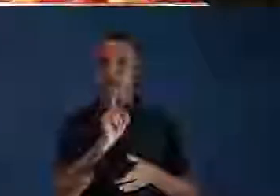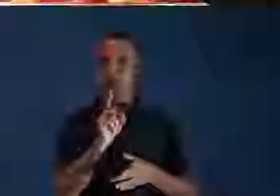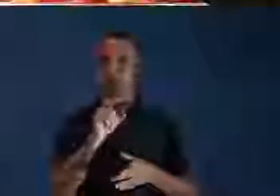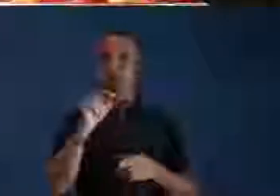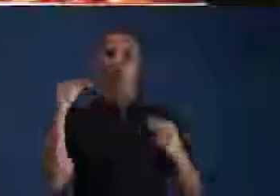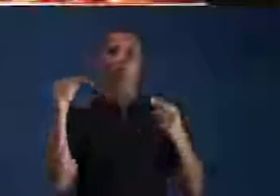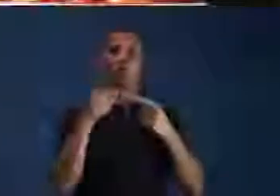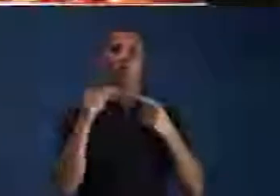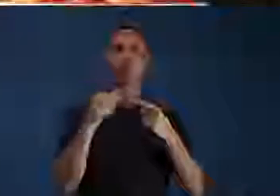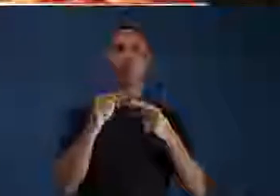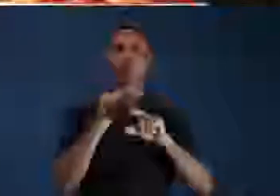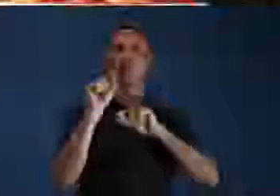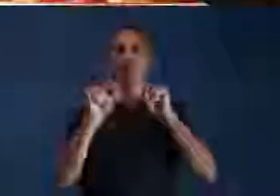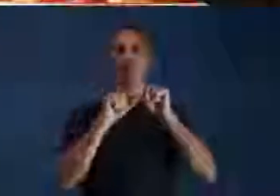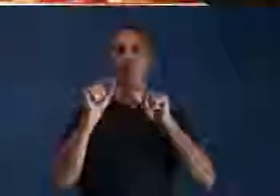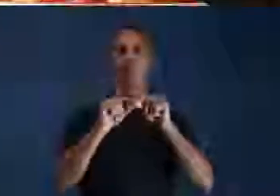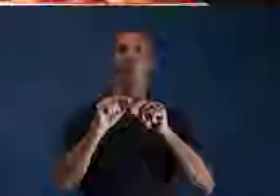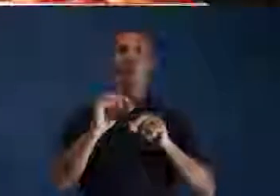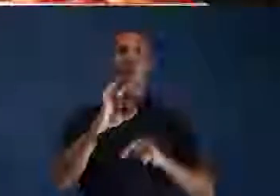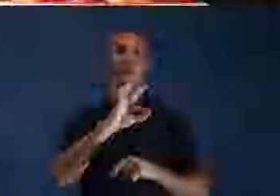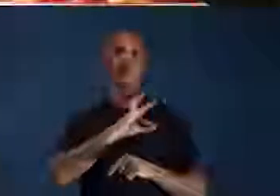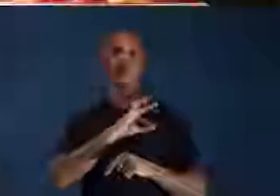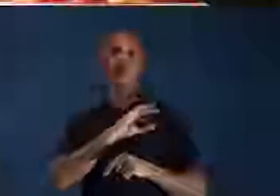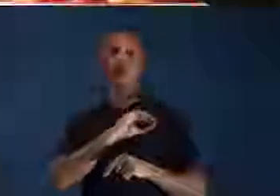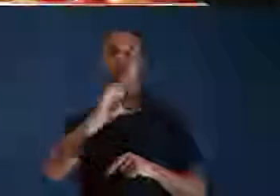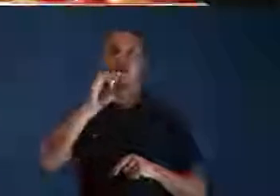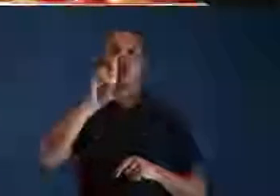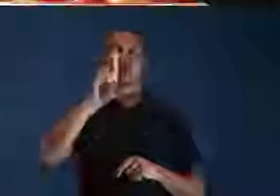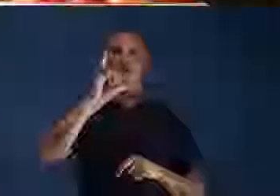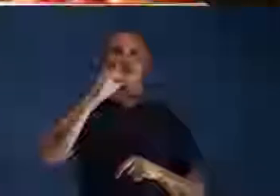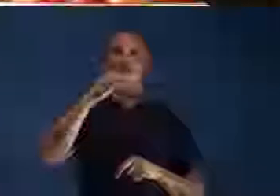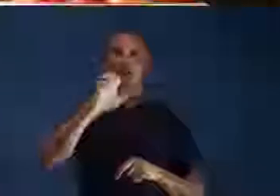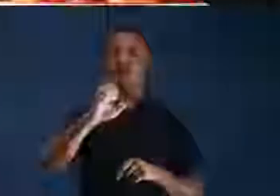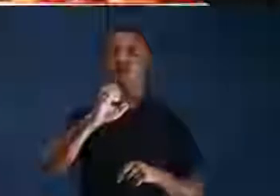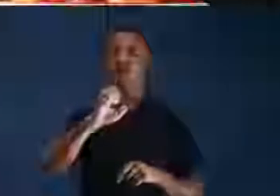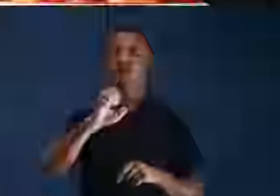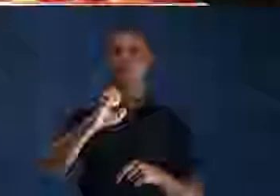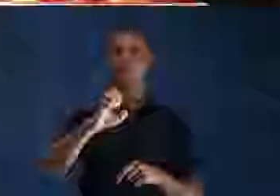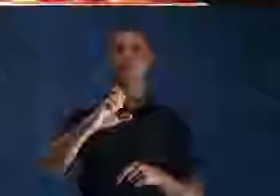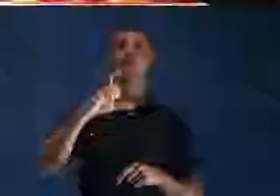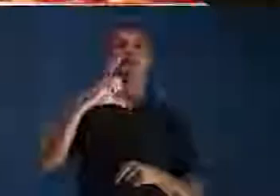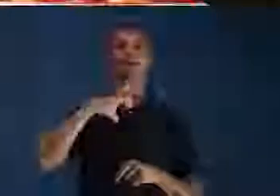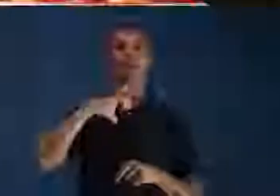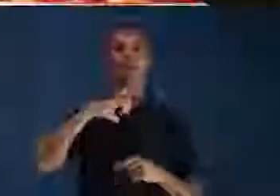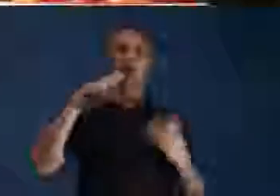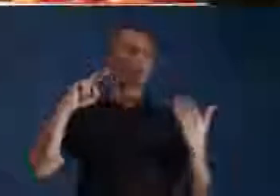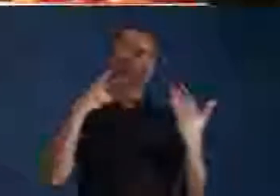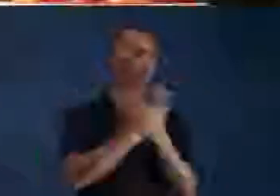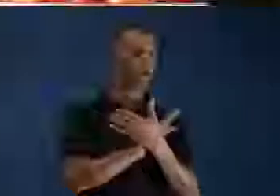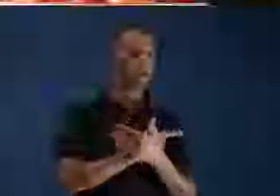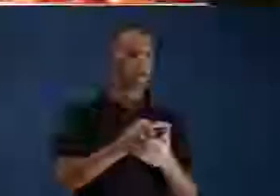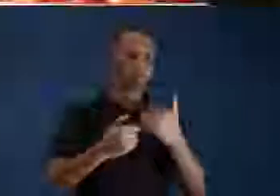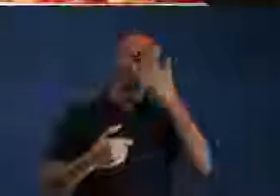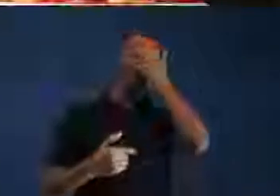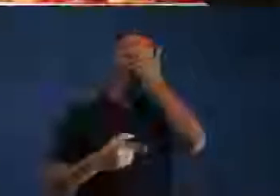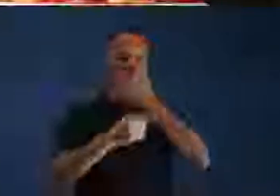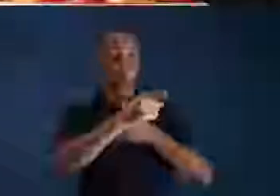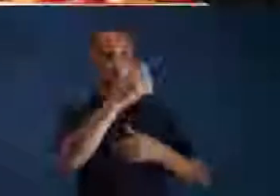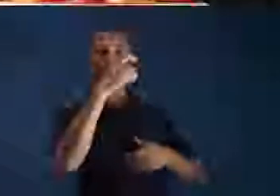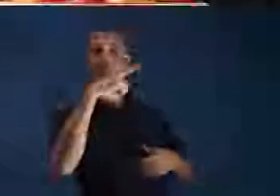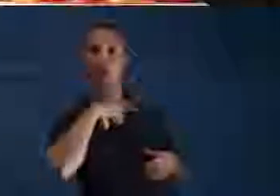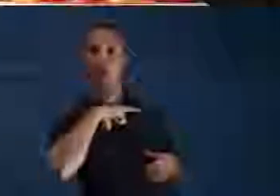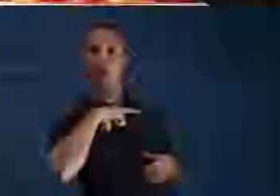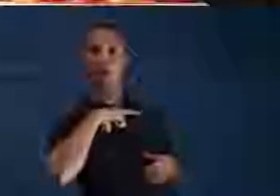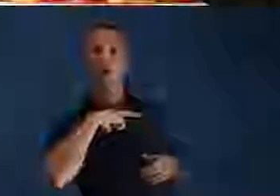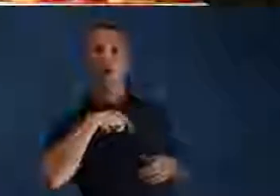narrativa policial clássica, mas uma narrativa criminal. Quer dizer, há um crime ou vários crimes, e